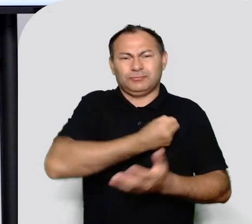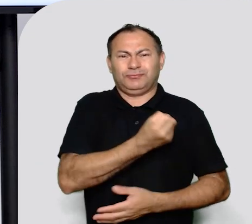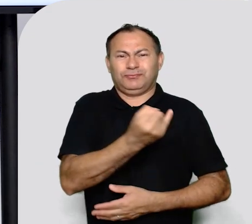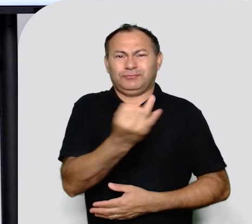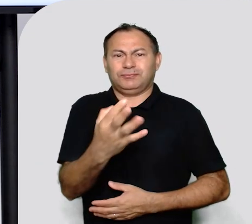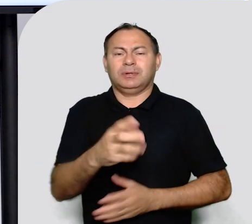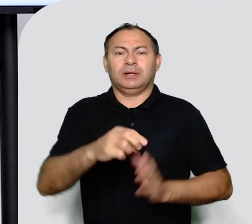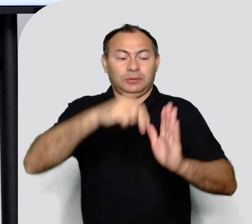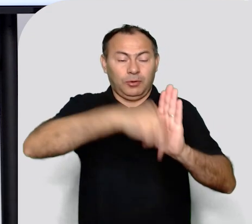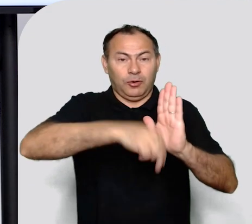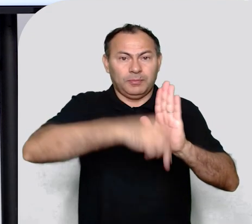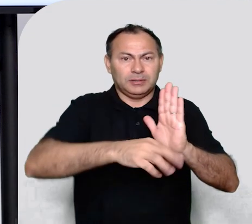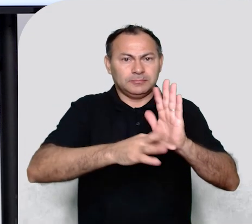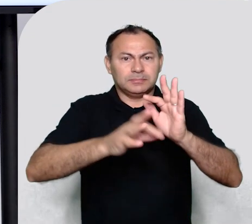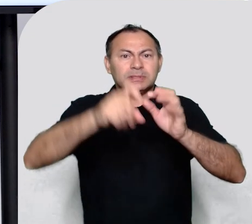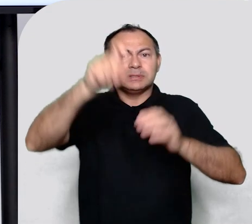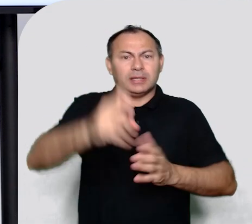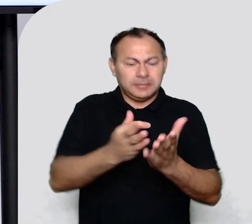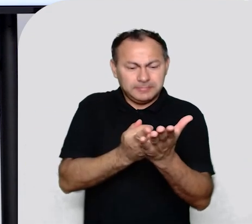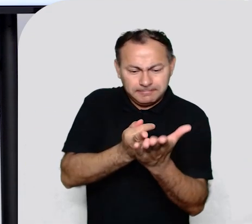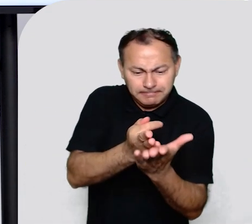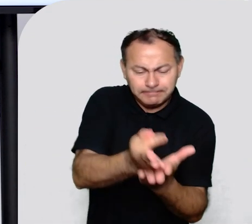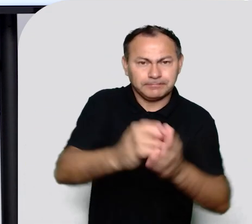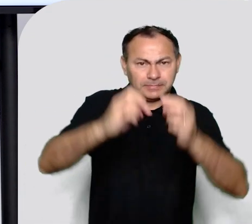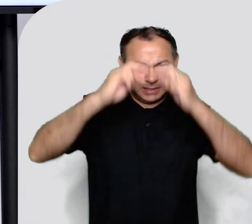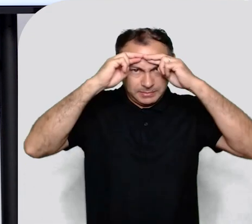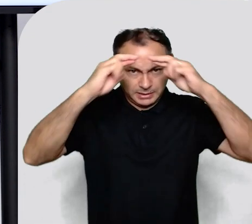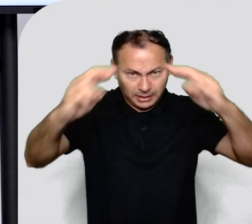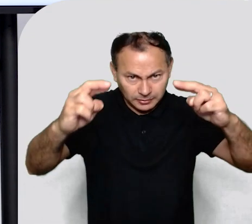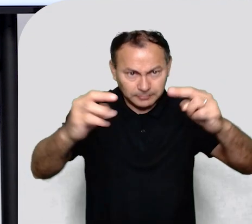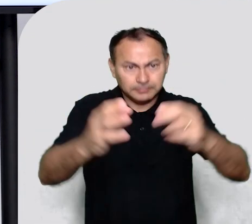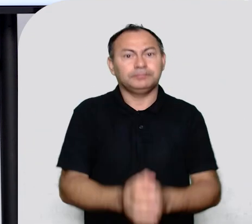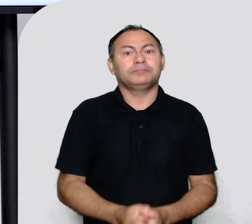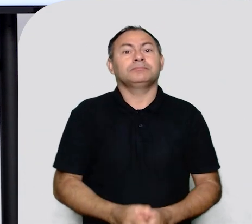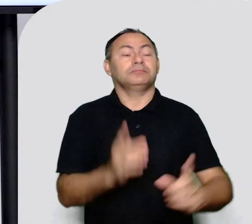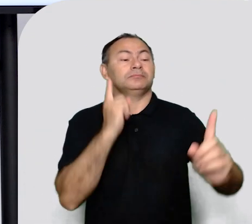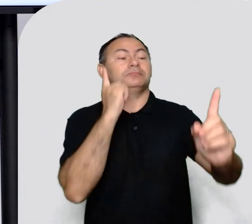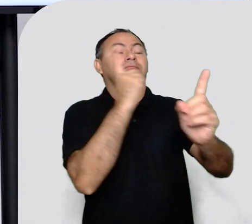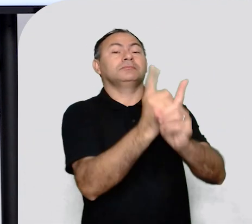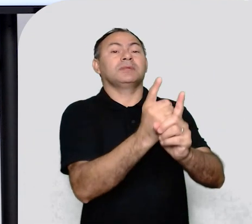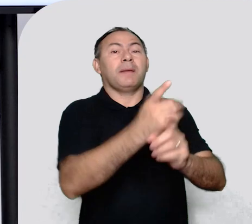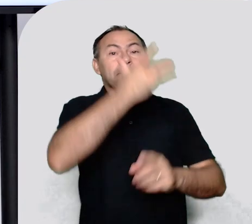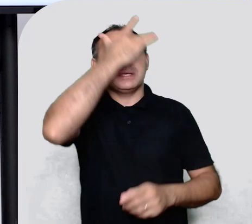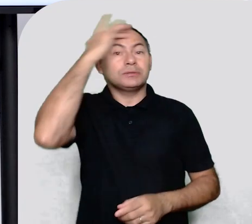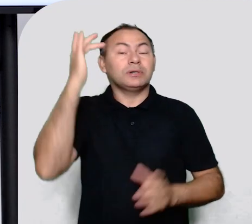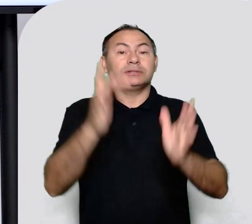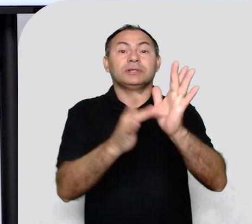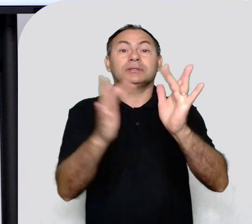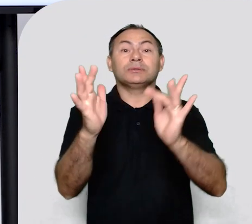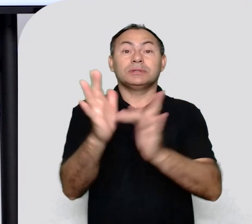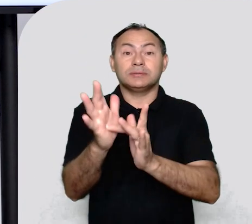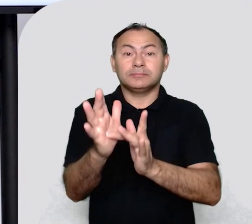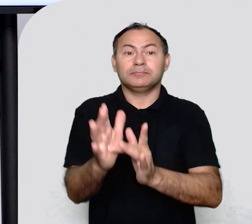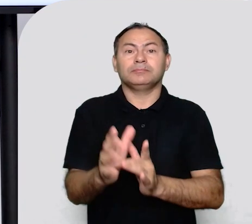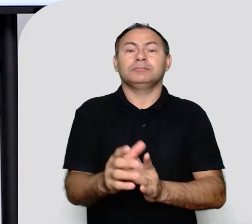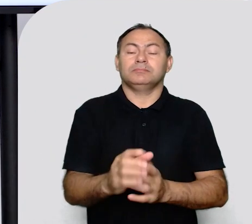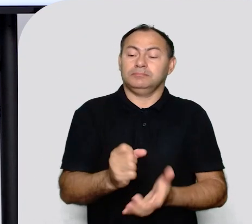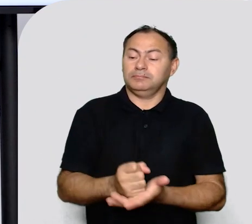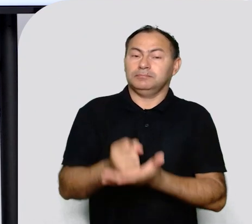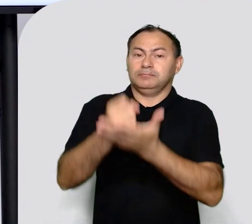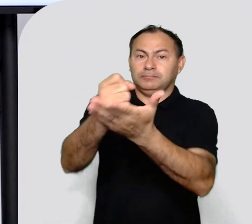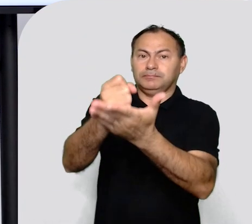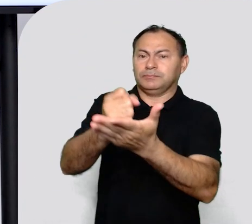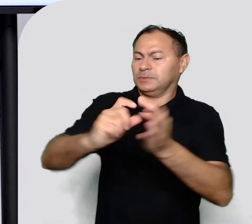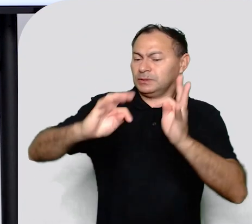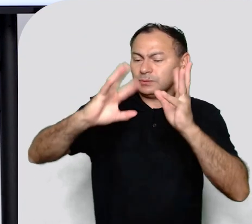normas para serem fielmente respeitadas. É o encontro com a pessoa de Jesus Cristo,